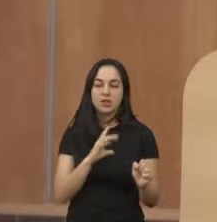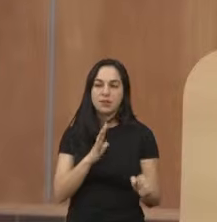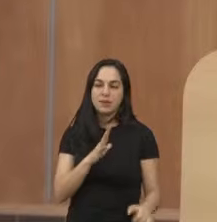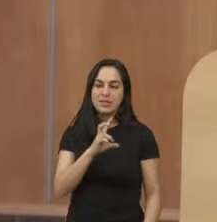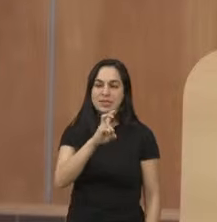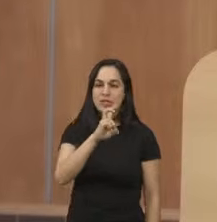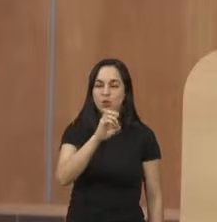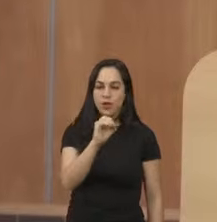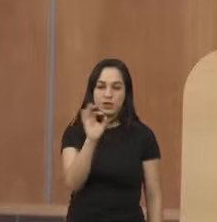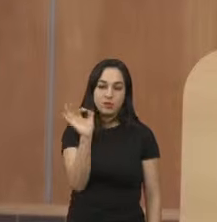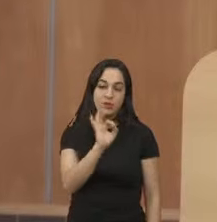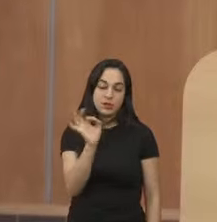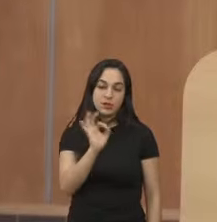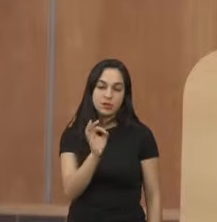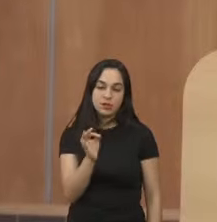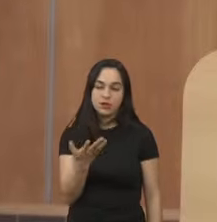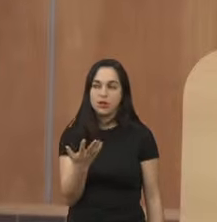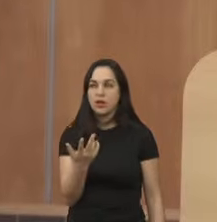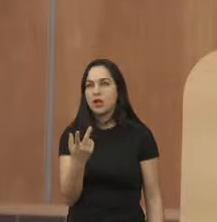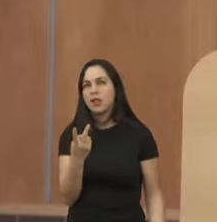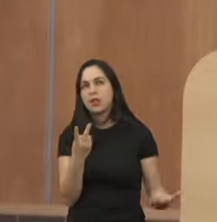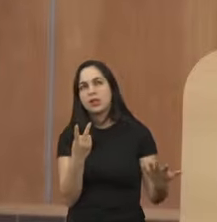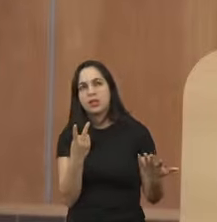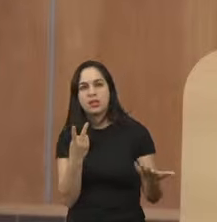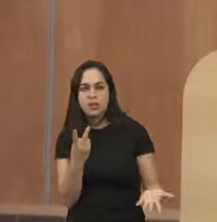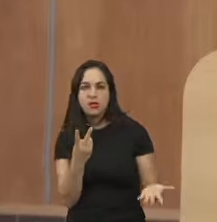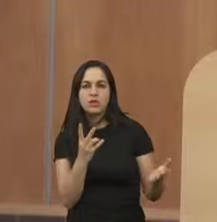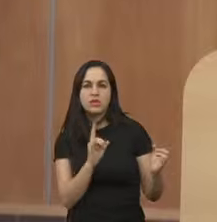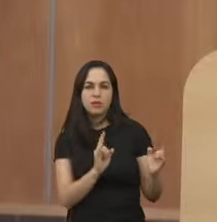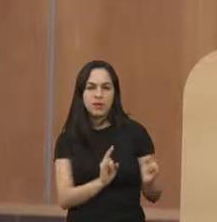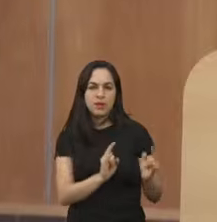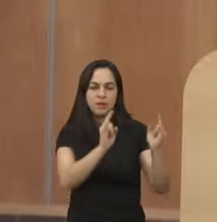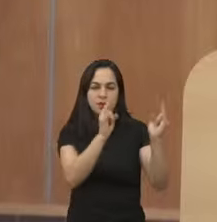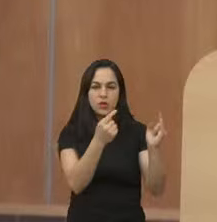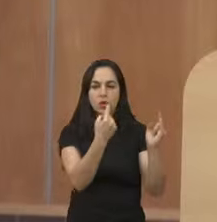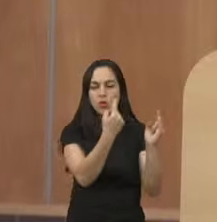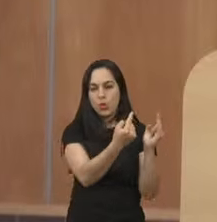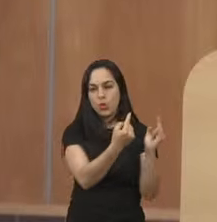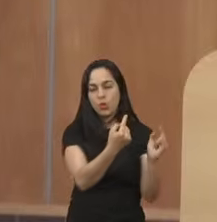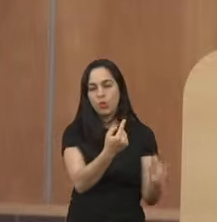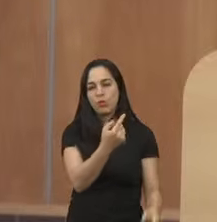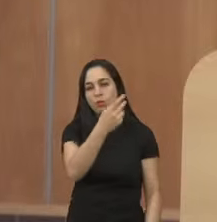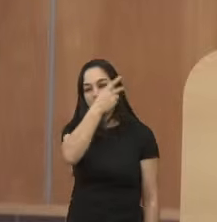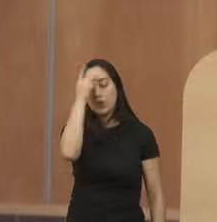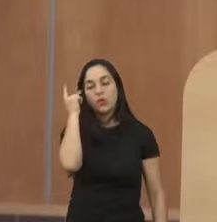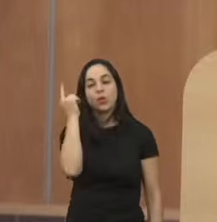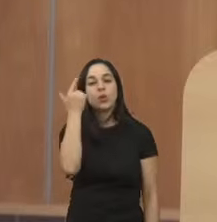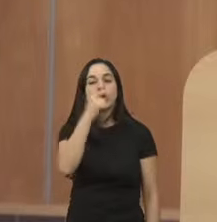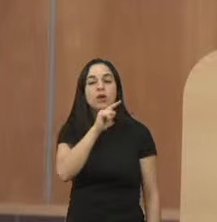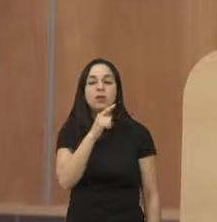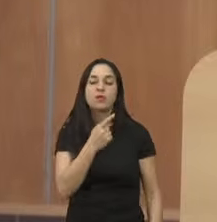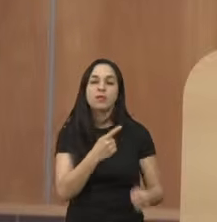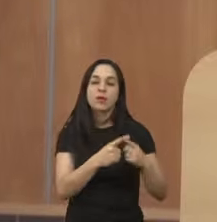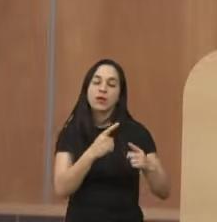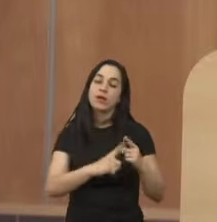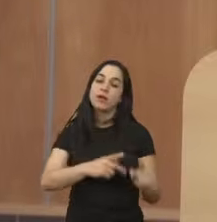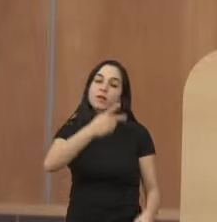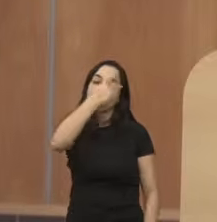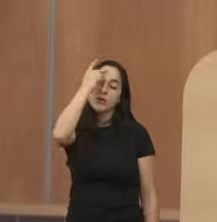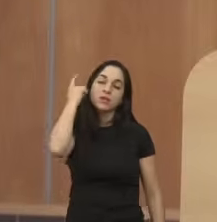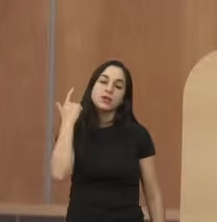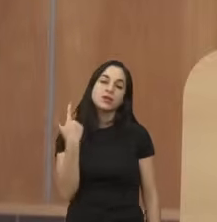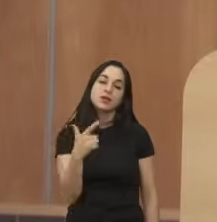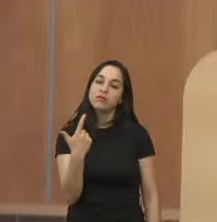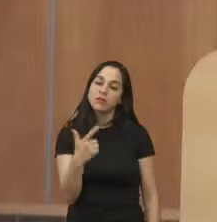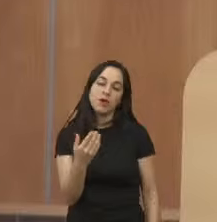vagas. Então, a cada dois apartamentos vão ser uma vaga. Porque são pessoas que realmente têm condições, não têm